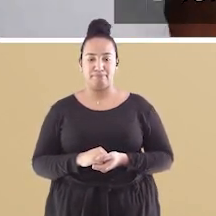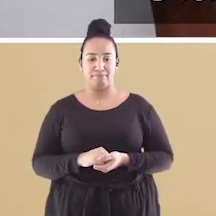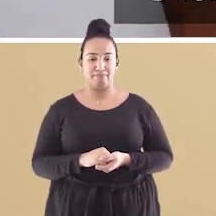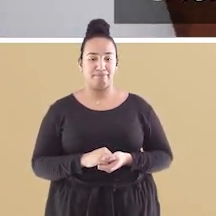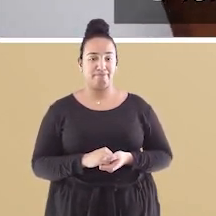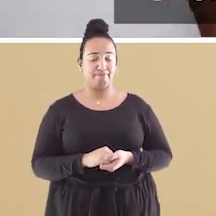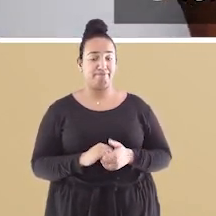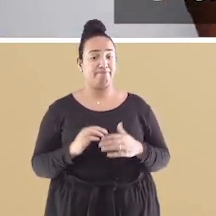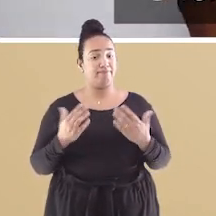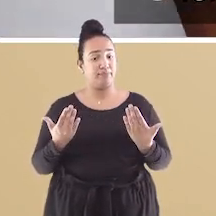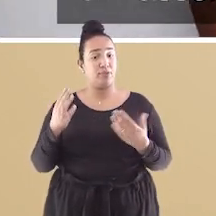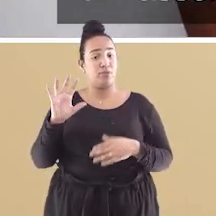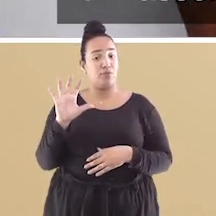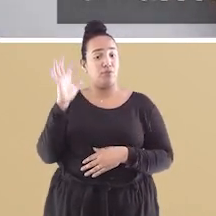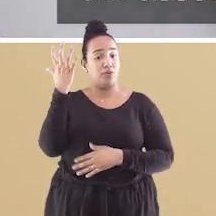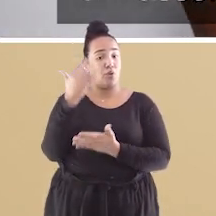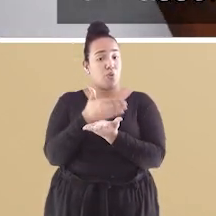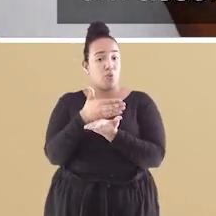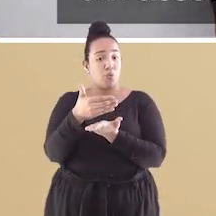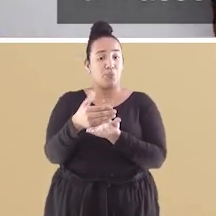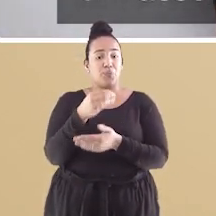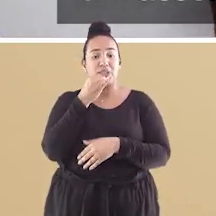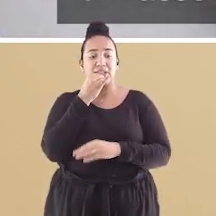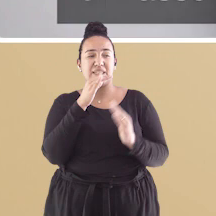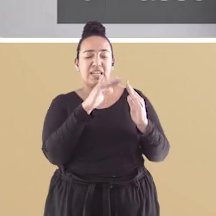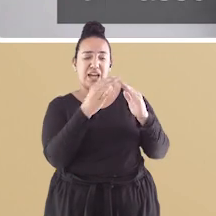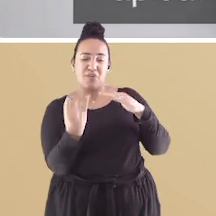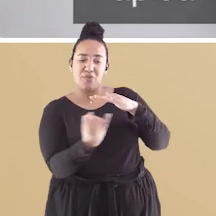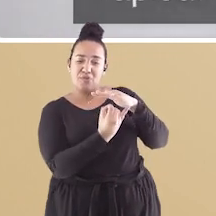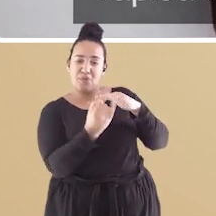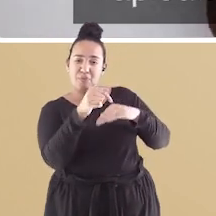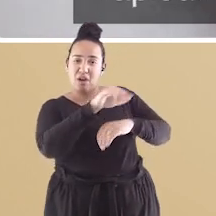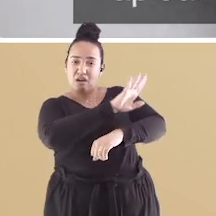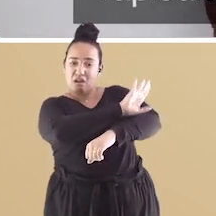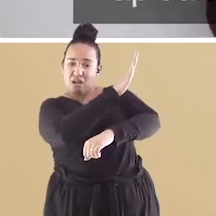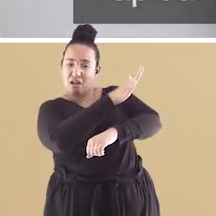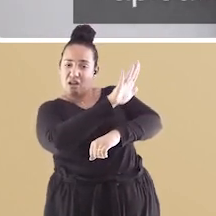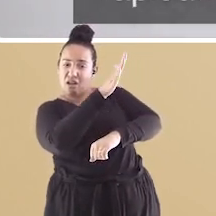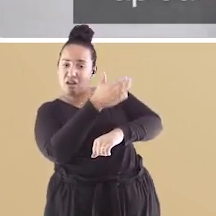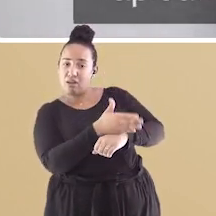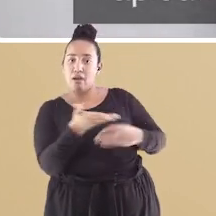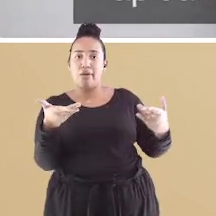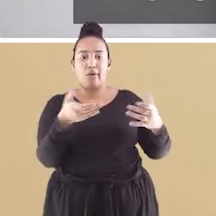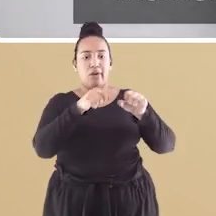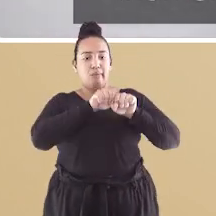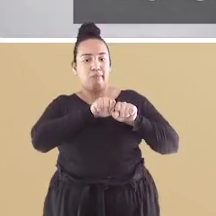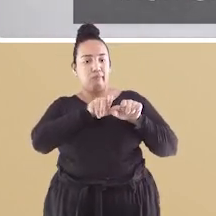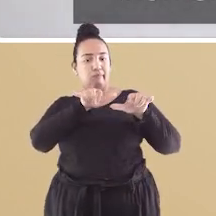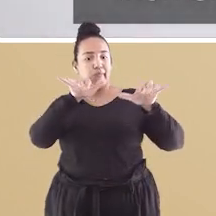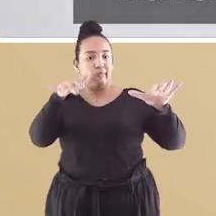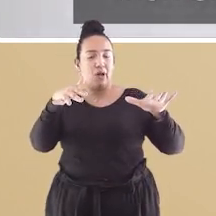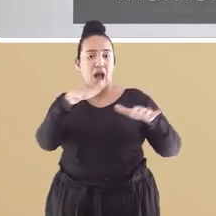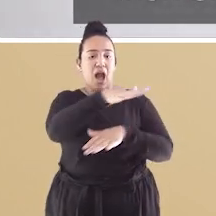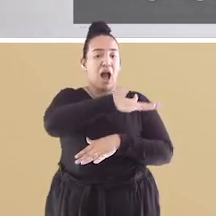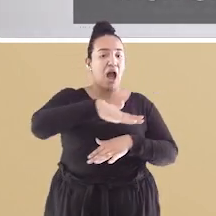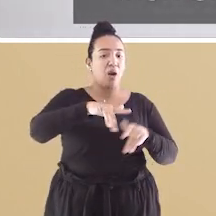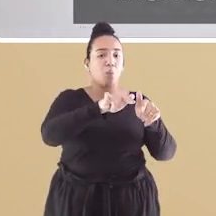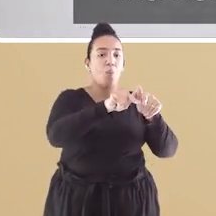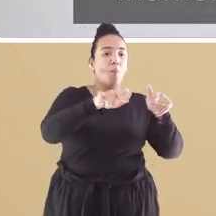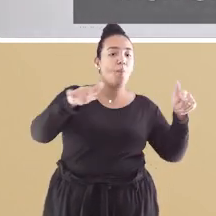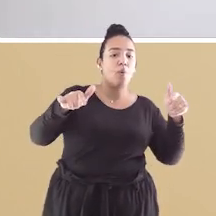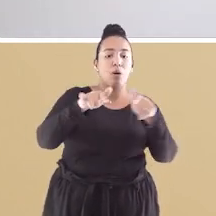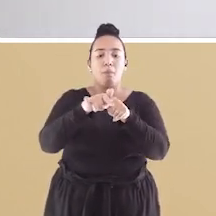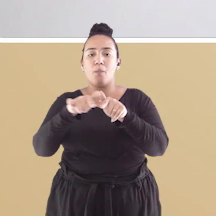O fenômeno que começou como um assentamento informal em um morro, rapidamente se espalhou e preencheu inúmeros espaços vazios